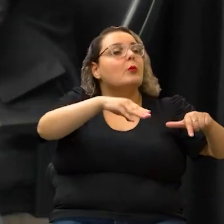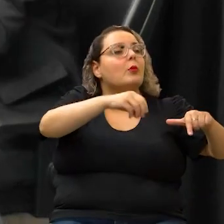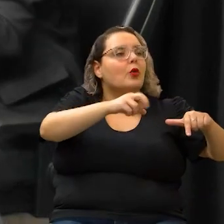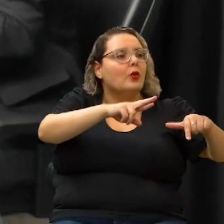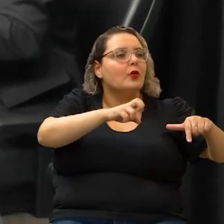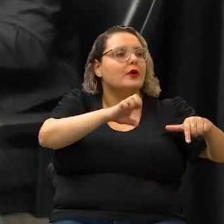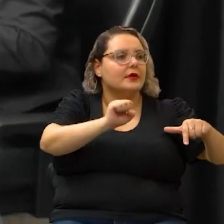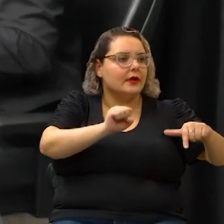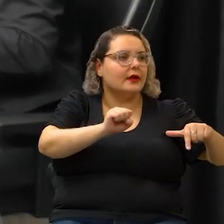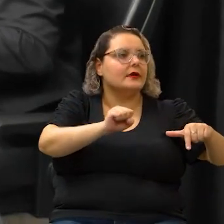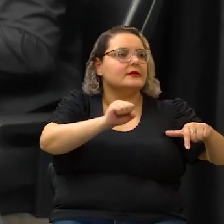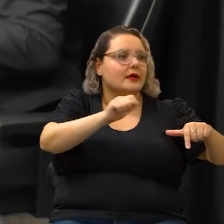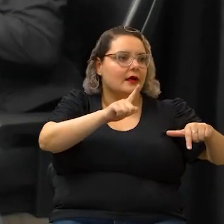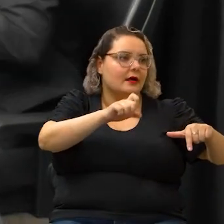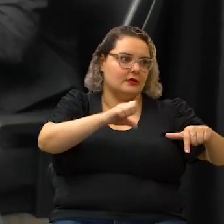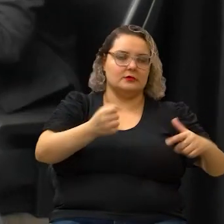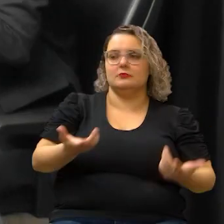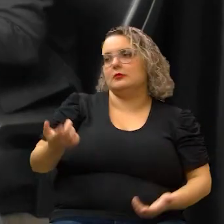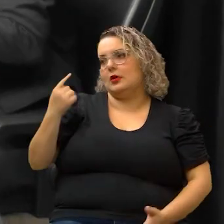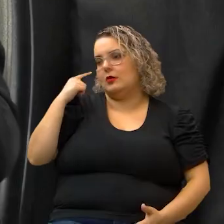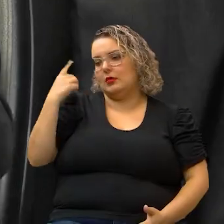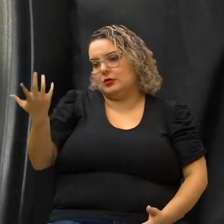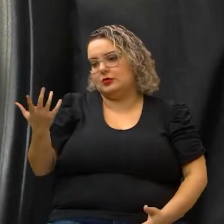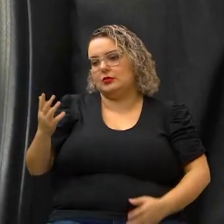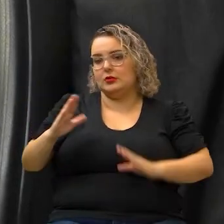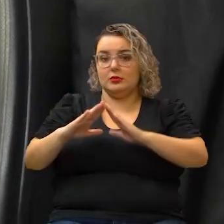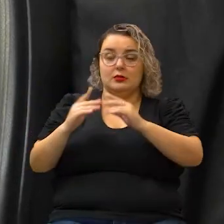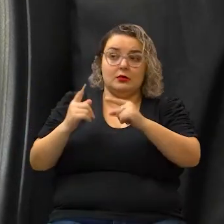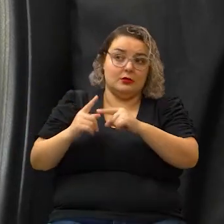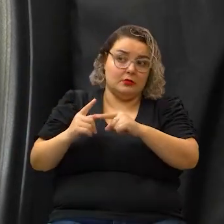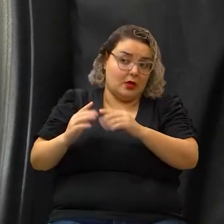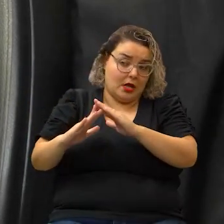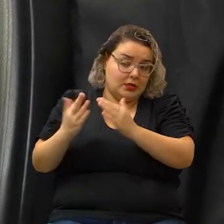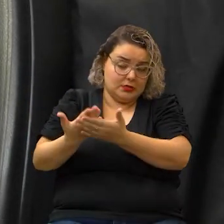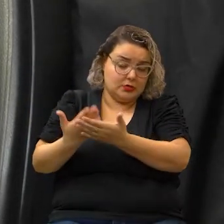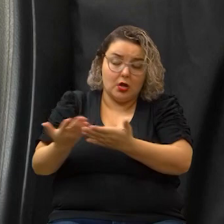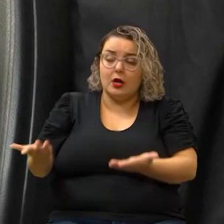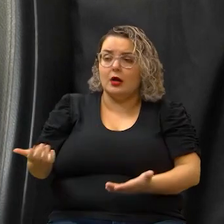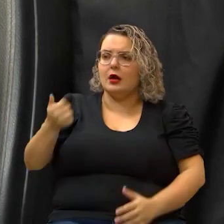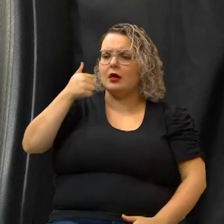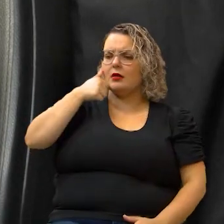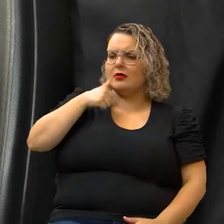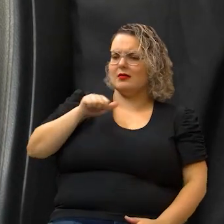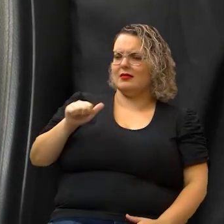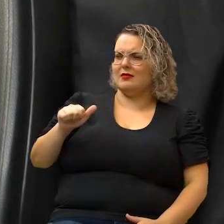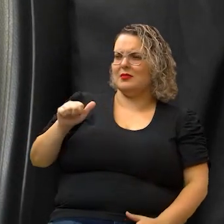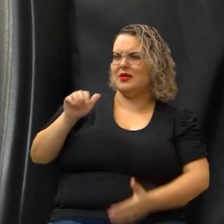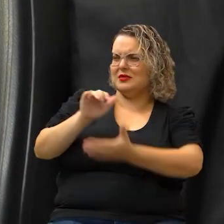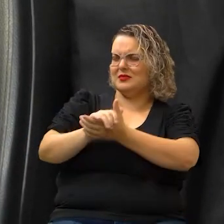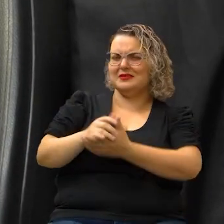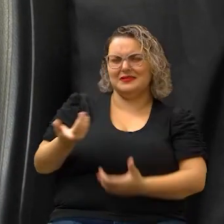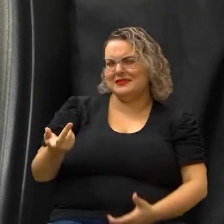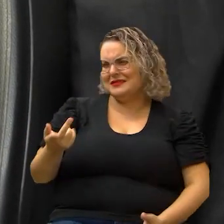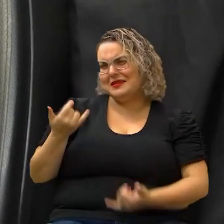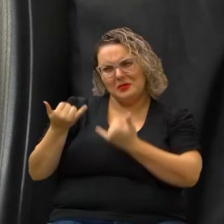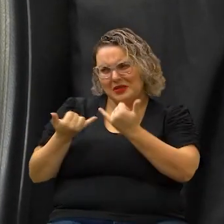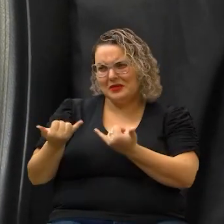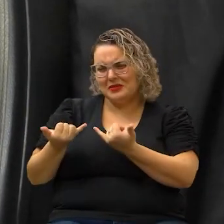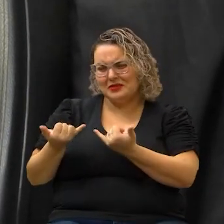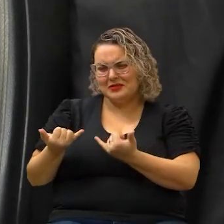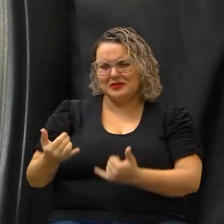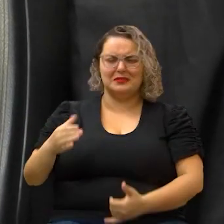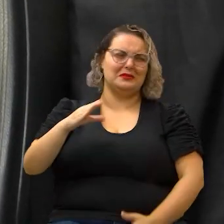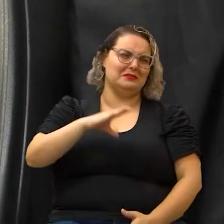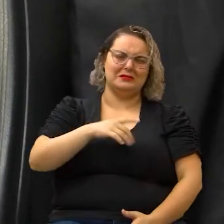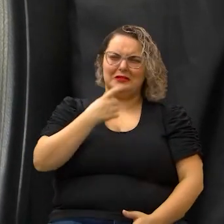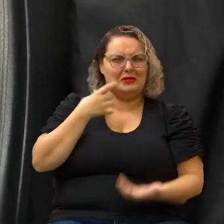Porque eu não sabia, eu não conhecia a cidade. Eu pensei que eram essas escolas. Aí quando a minha esposa olhou e falou, você tá de brincadeira, né? Falou, você não quer ir para